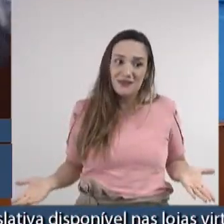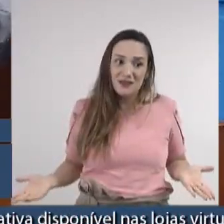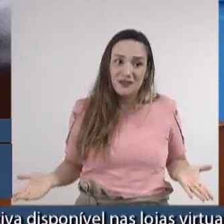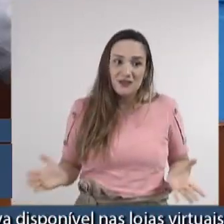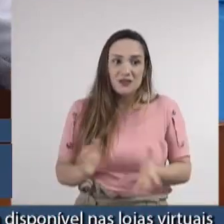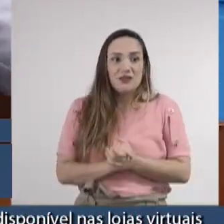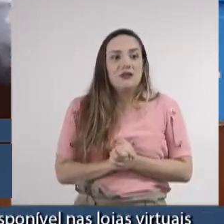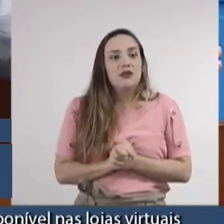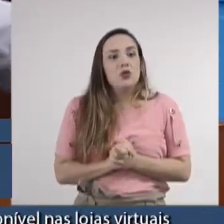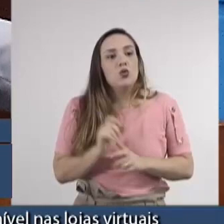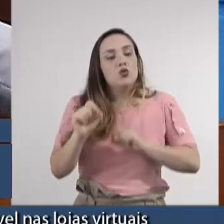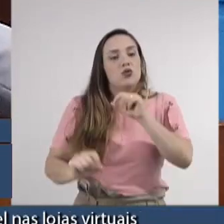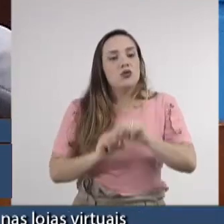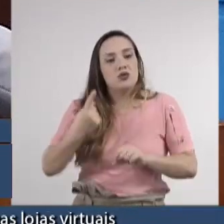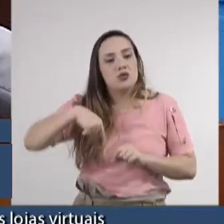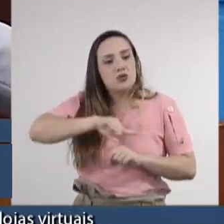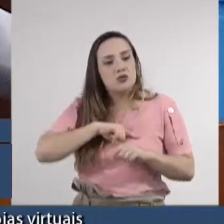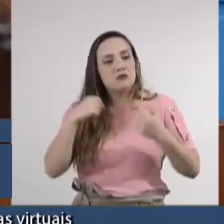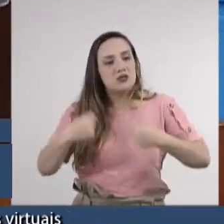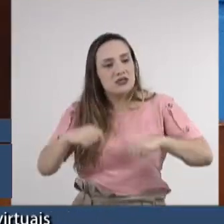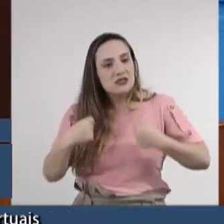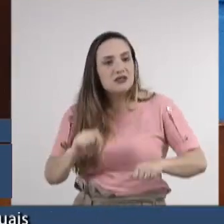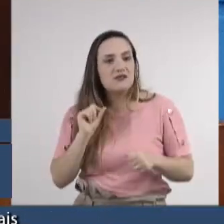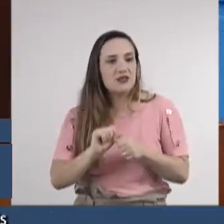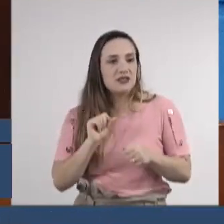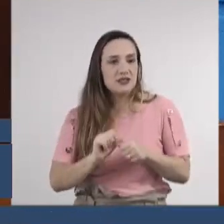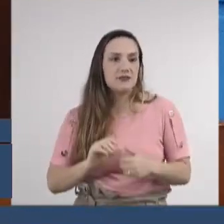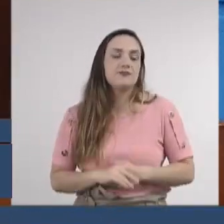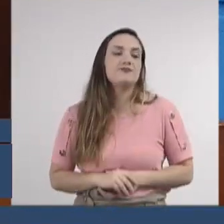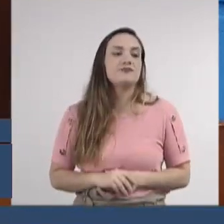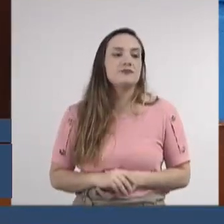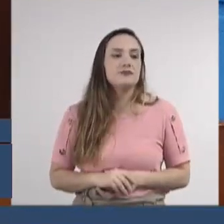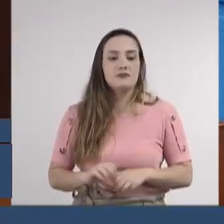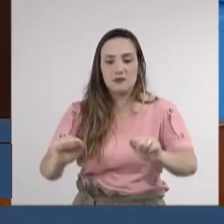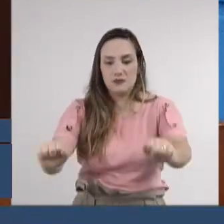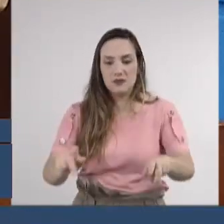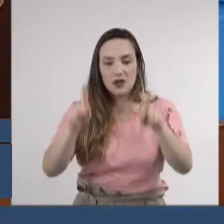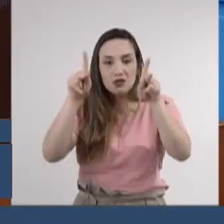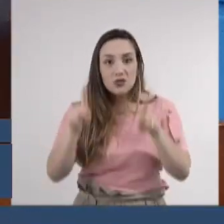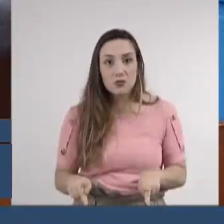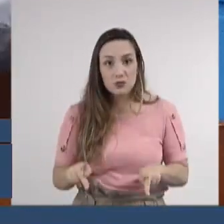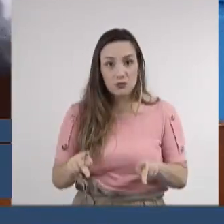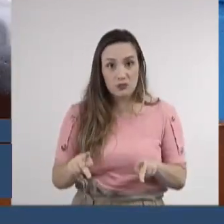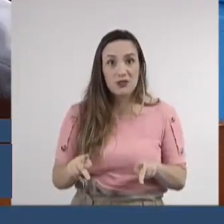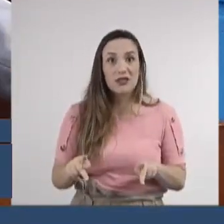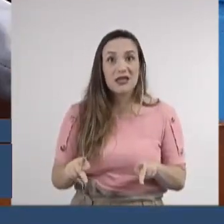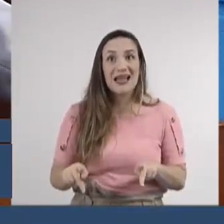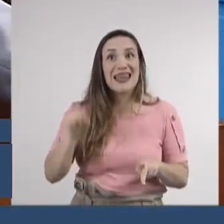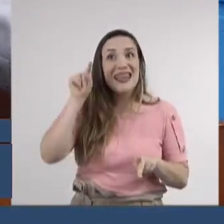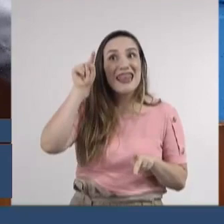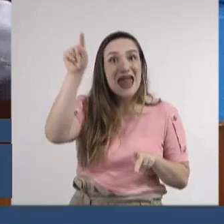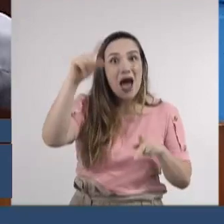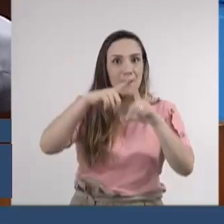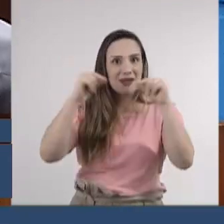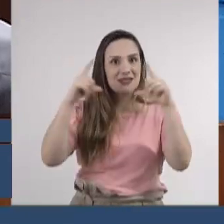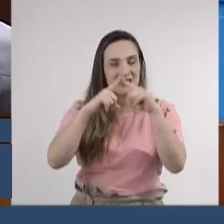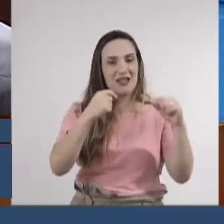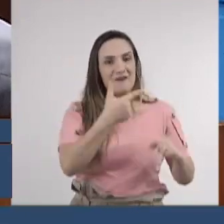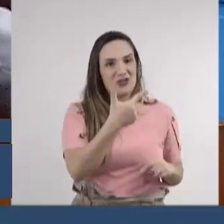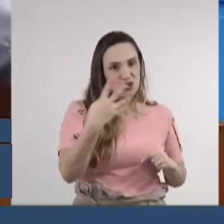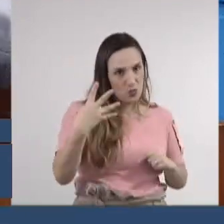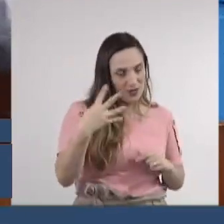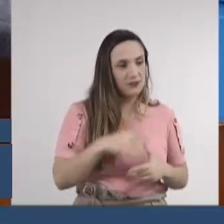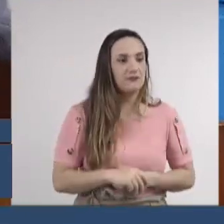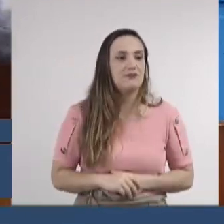que nós temos que fazer, então, diante disso? A audiência pública, dia 24, é em Brasília, da NTT. Aqui